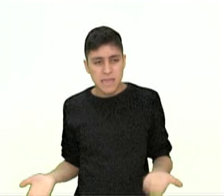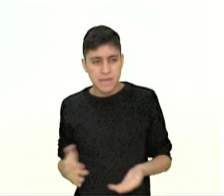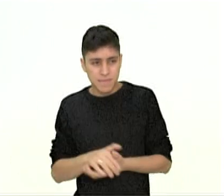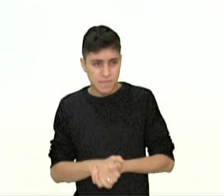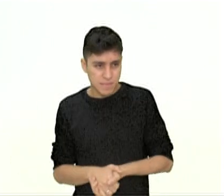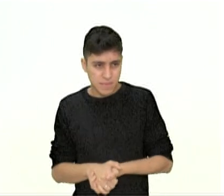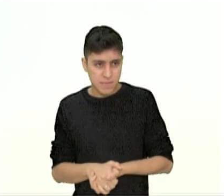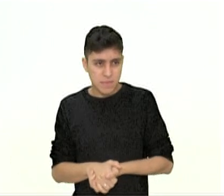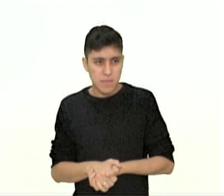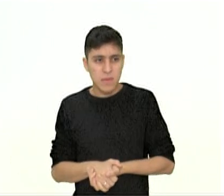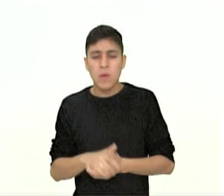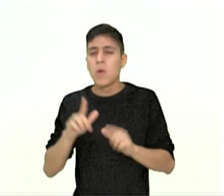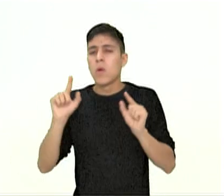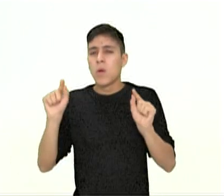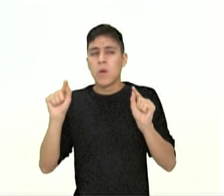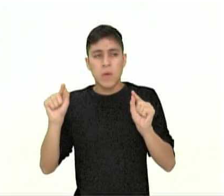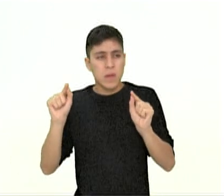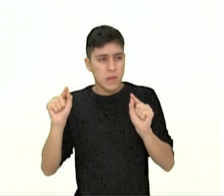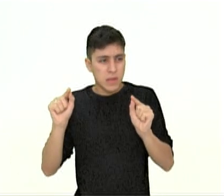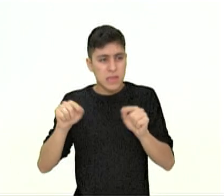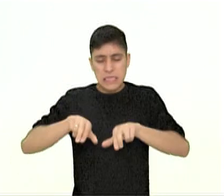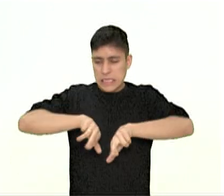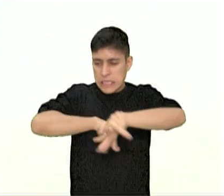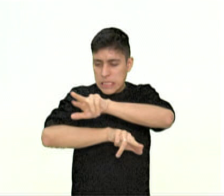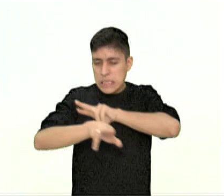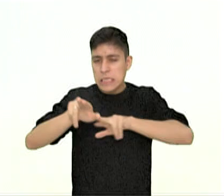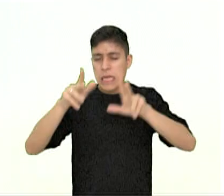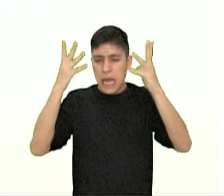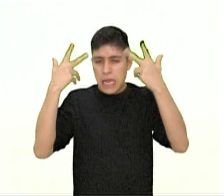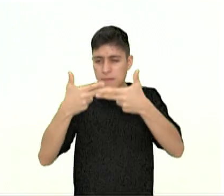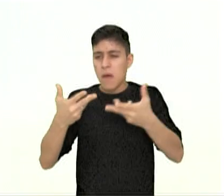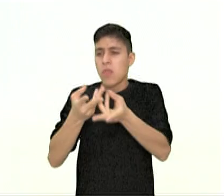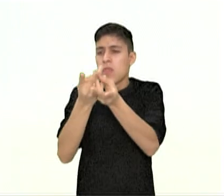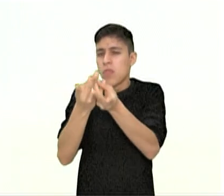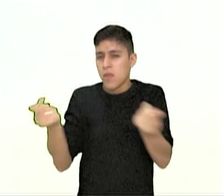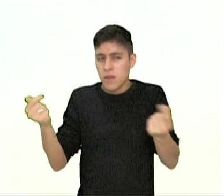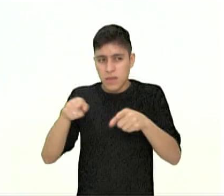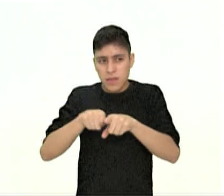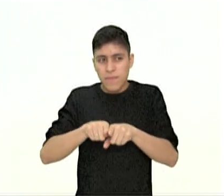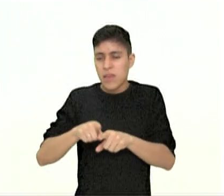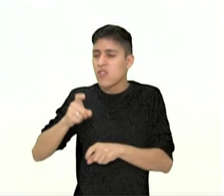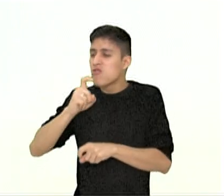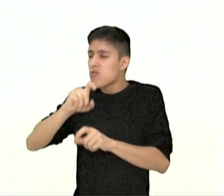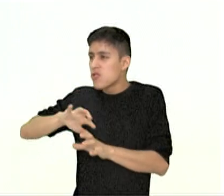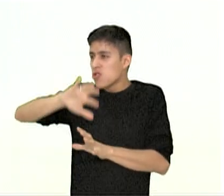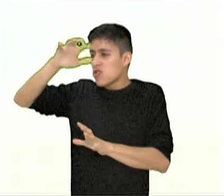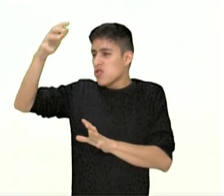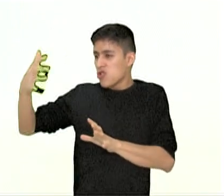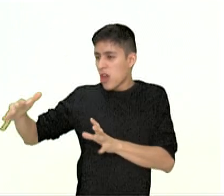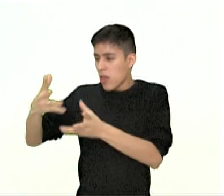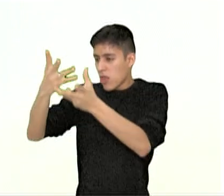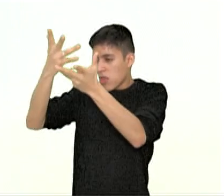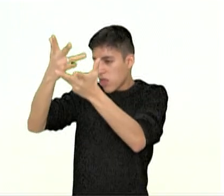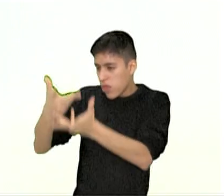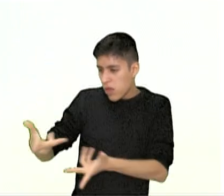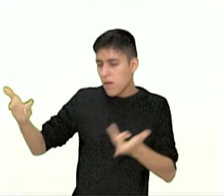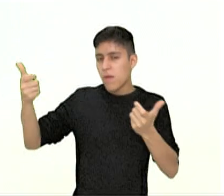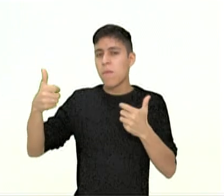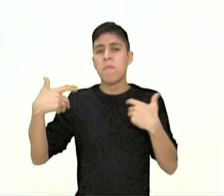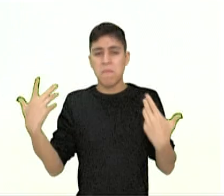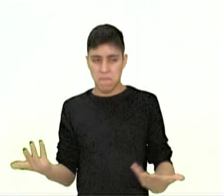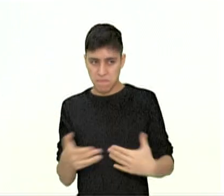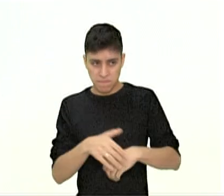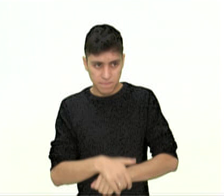La extinción de várias espécies, el derretimiento de los glaciares, o derretimento das